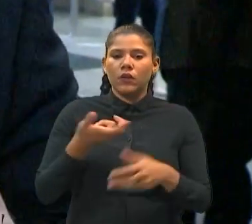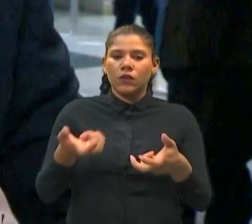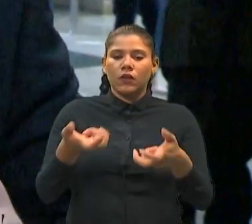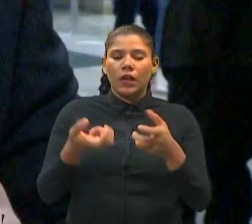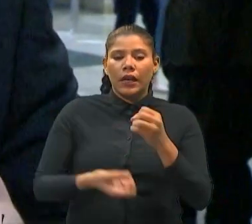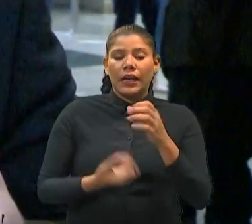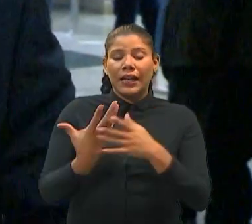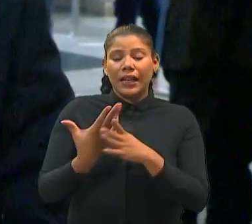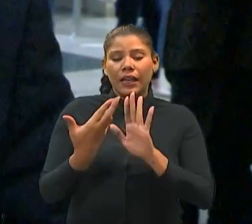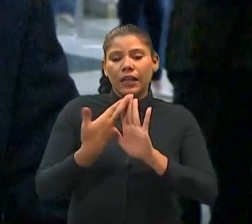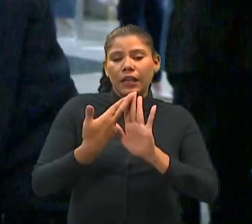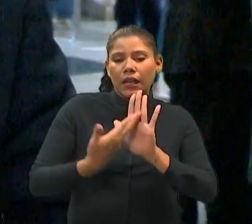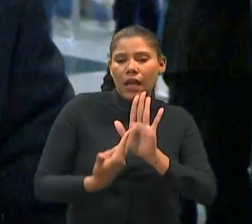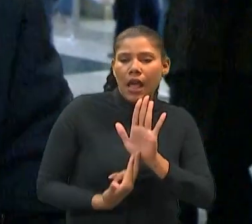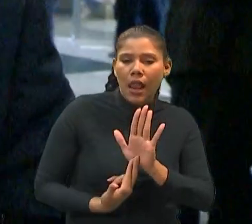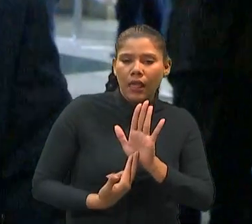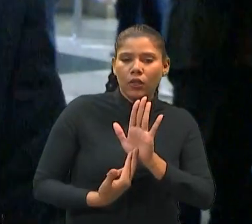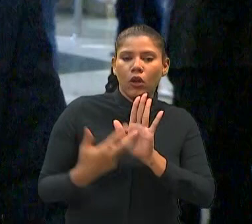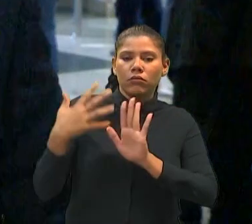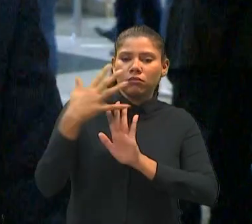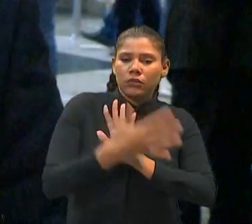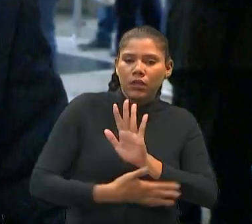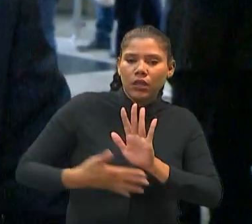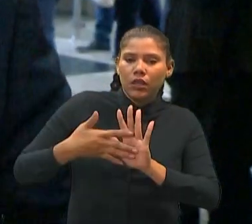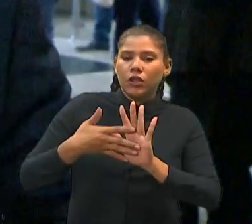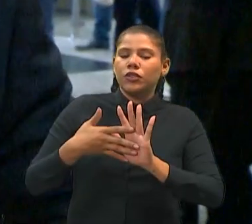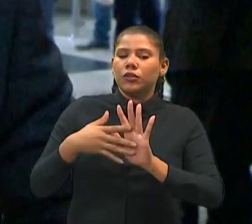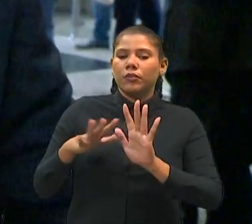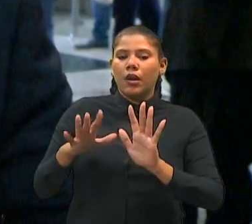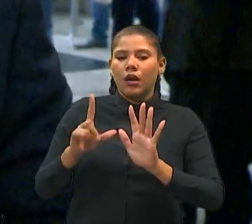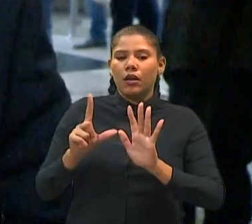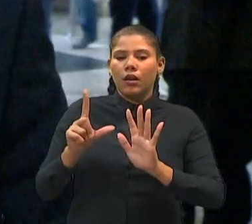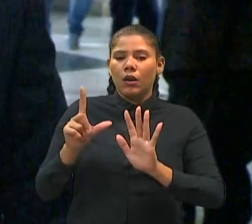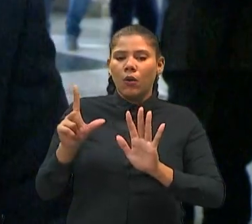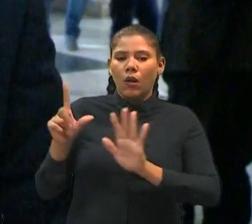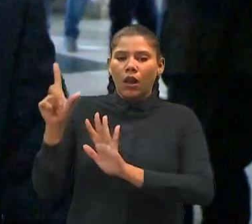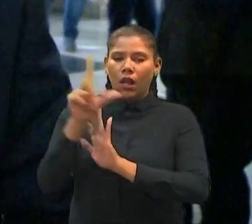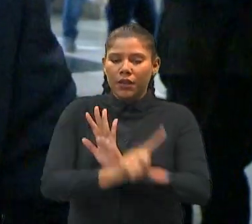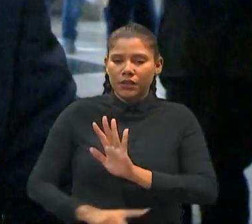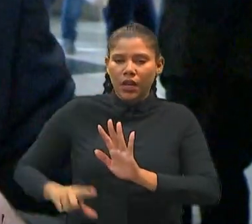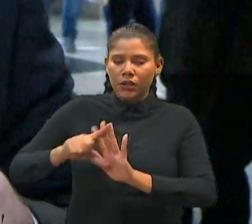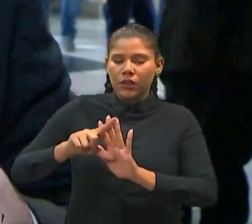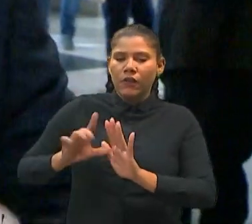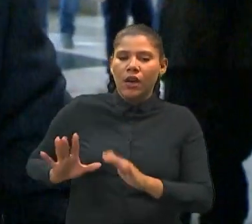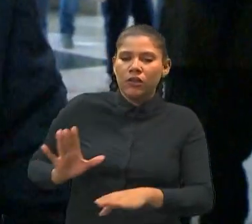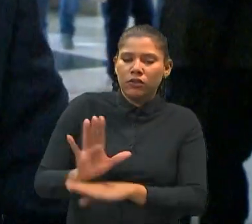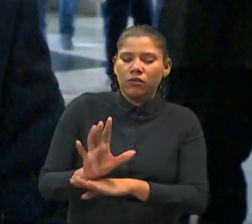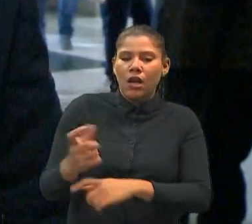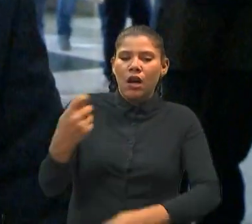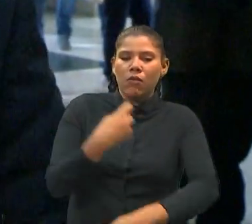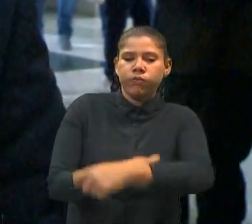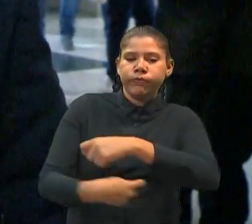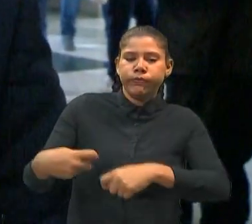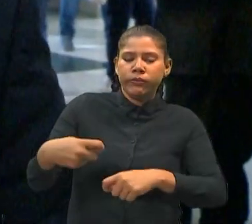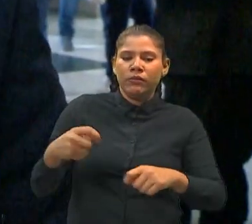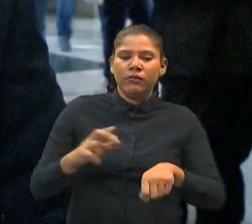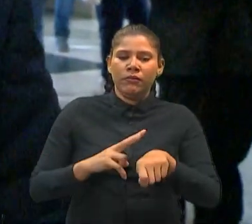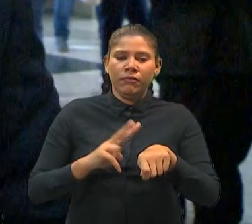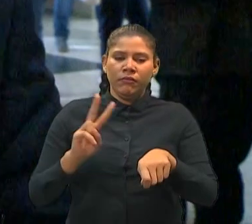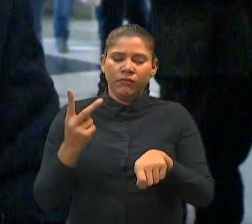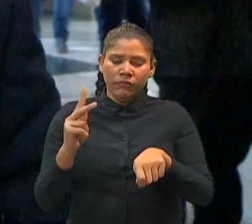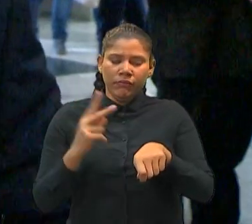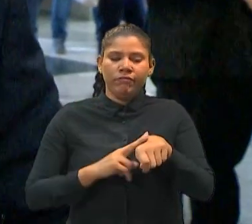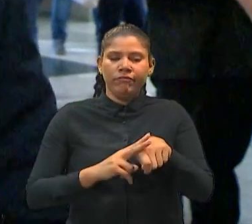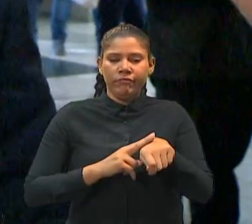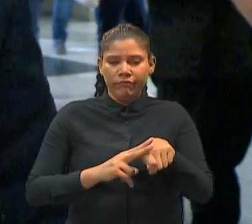dar o poder legislativo D sua contribuição para um melhor ambiente de negócios né paraa melhor geração de oportunidade